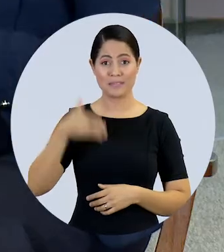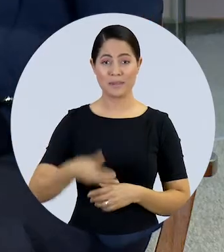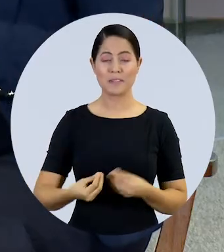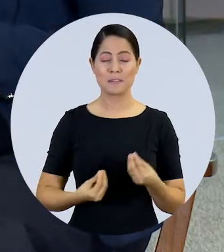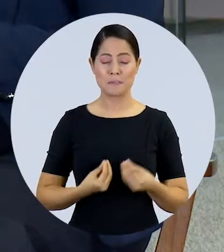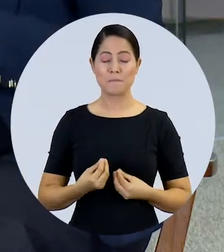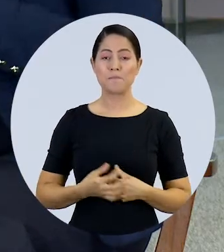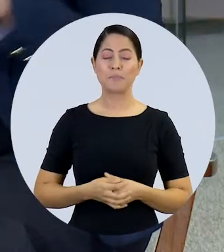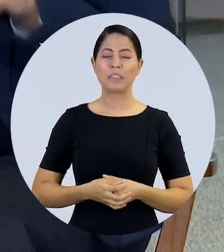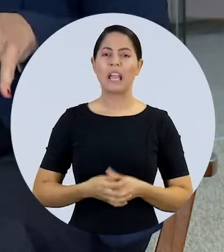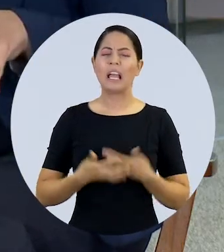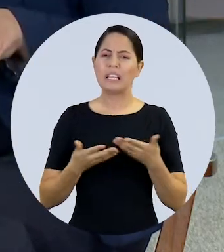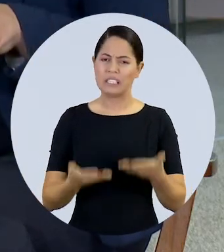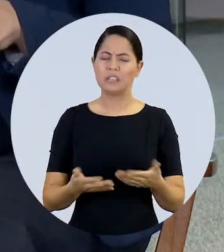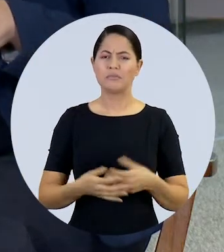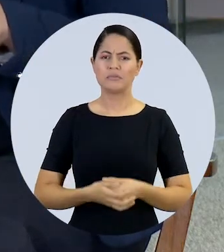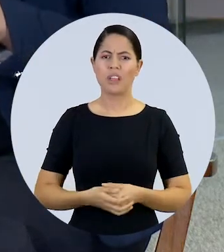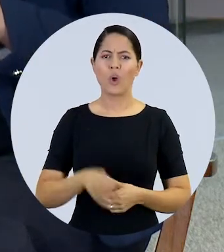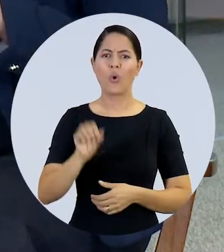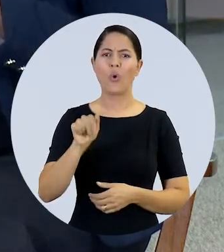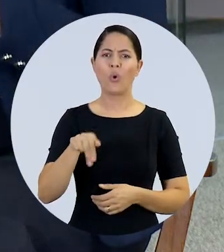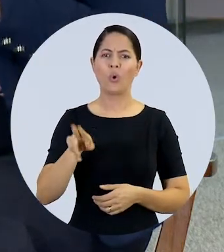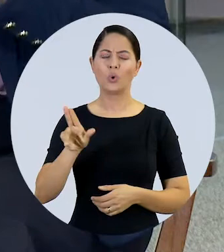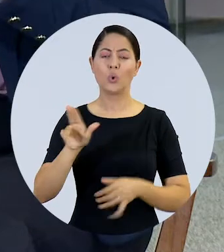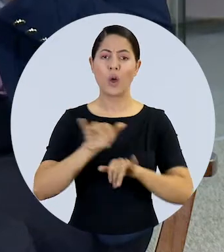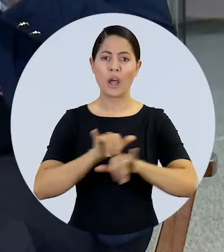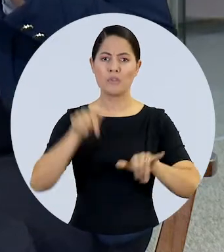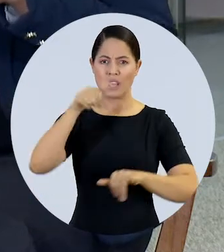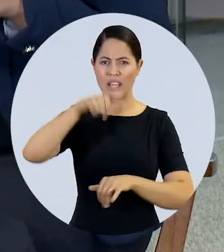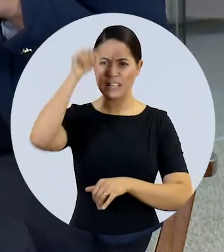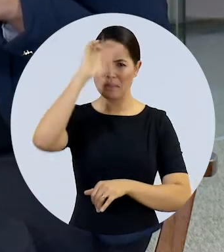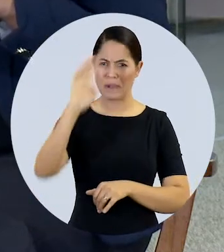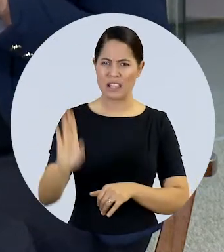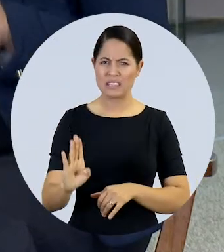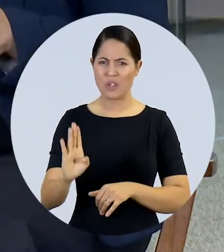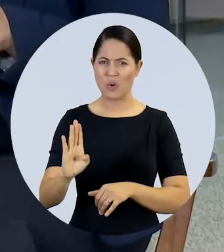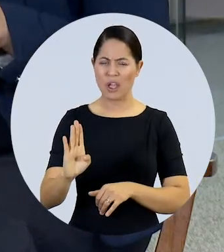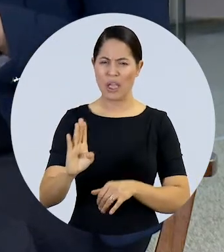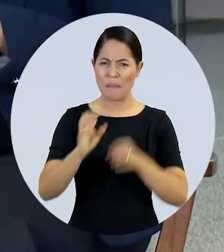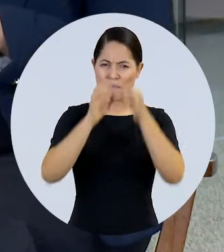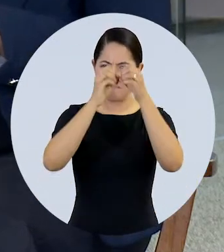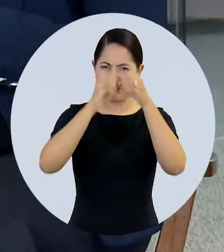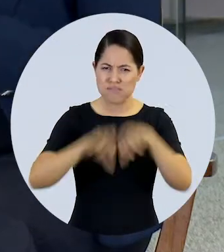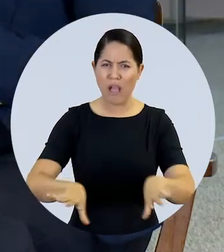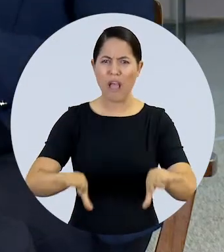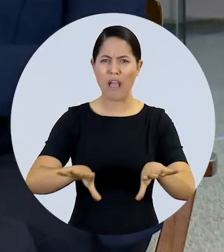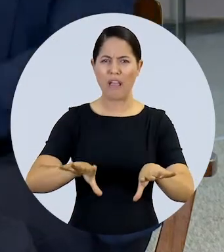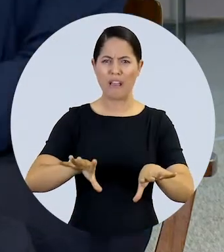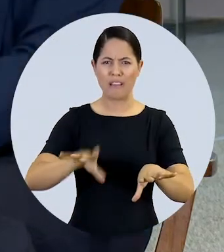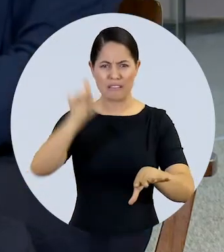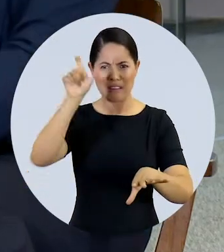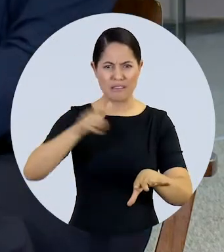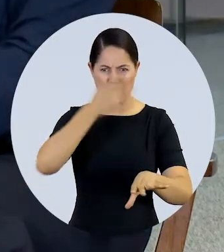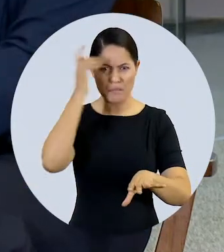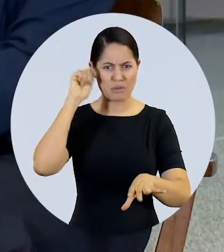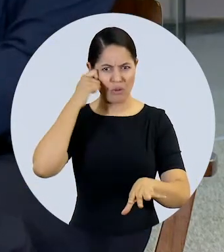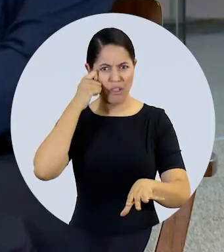Inclusive, doutora Silvia, a ONU fala que no Brasil há um abismo racial. A senhora concorda com esse